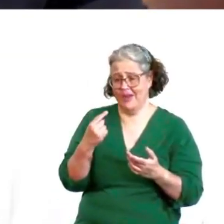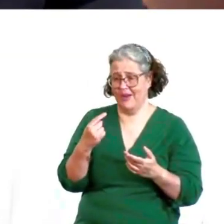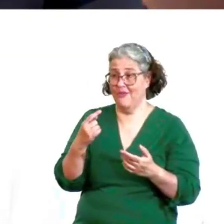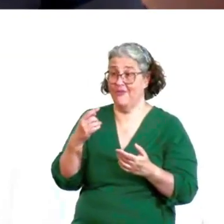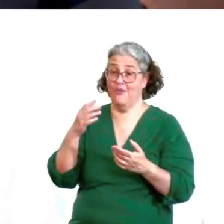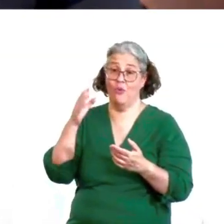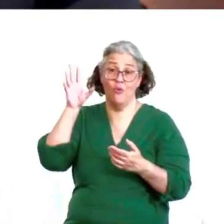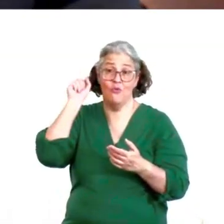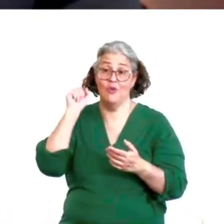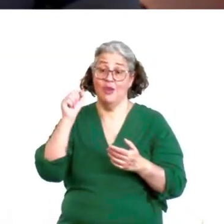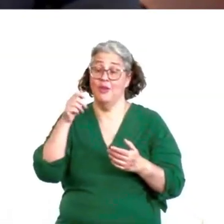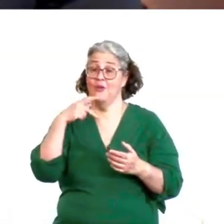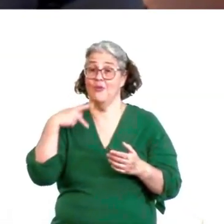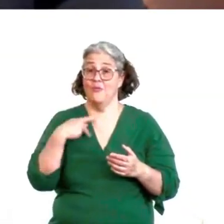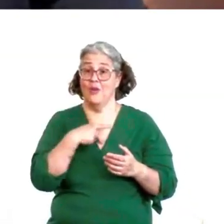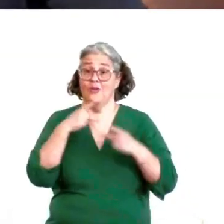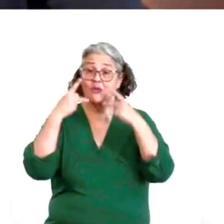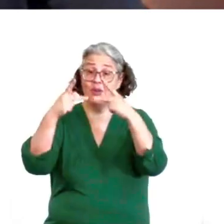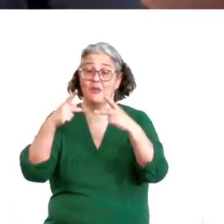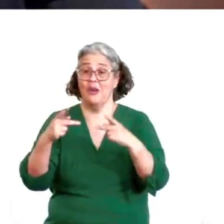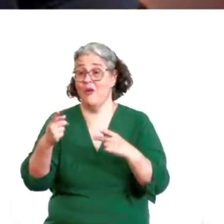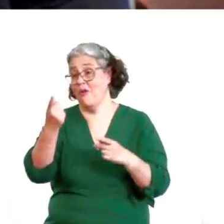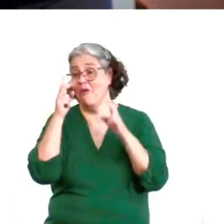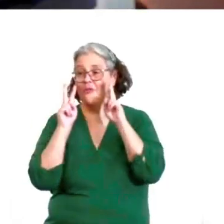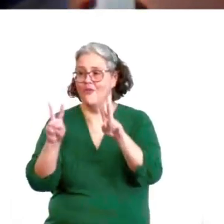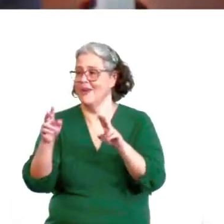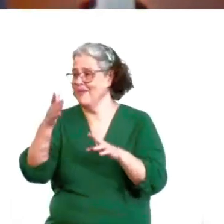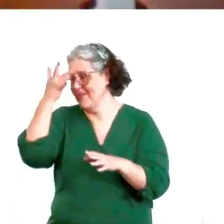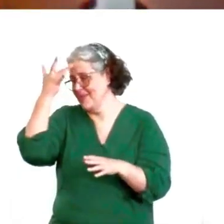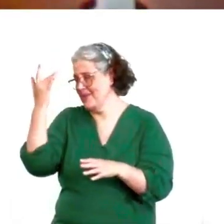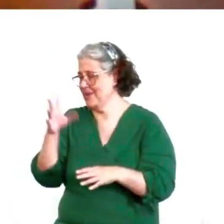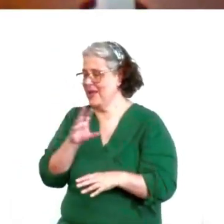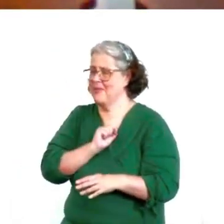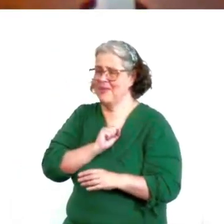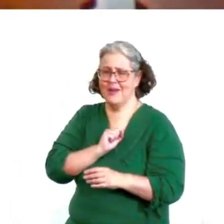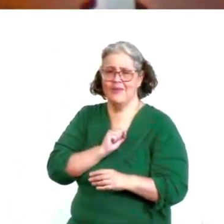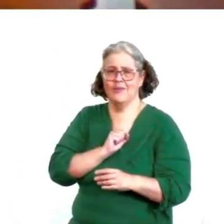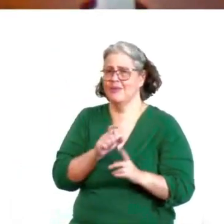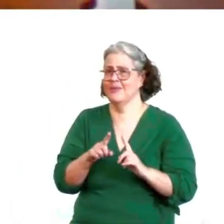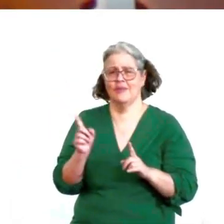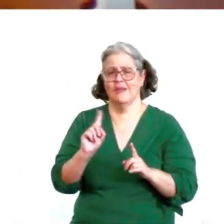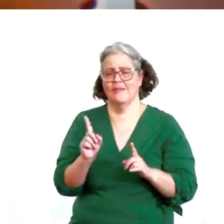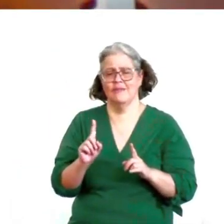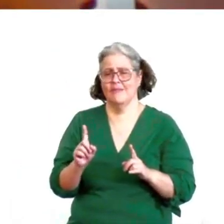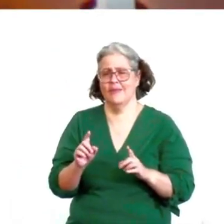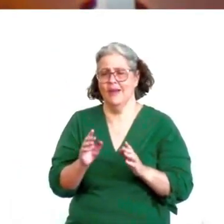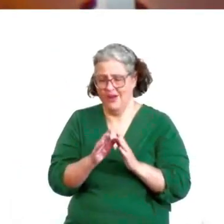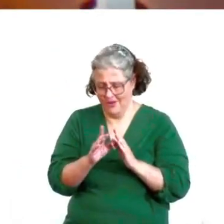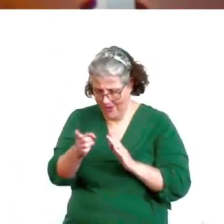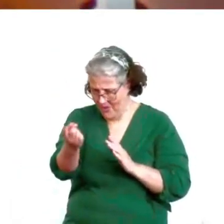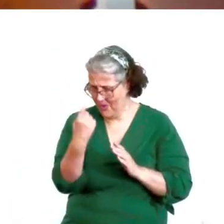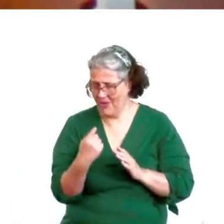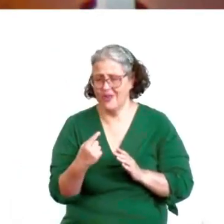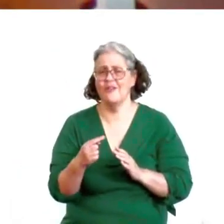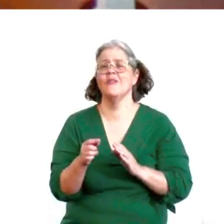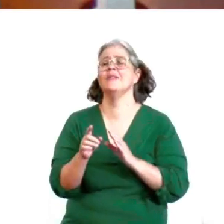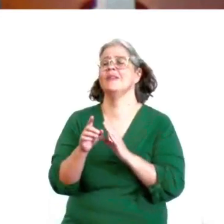ver pessoas que nós amamos. Cultuar é um tempo de ser